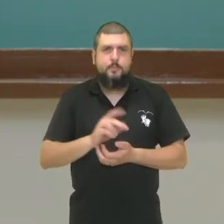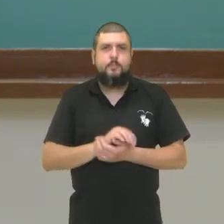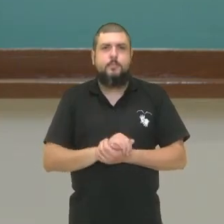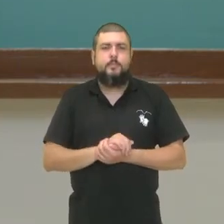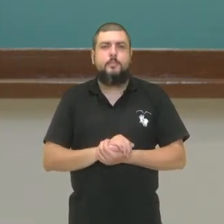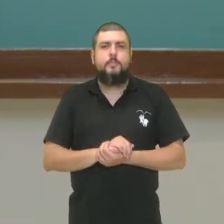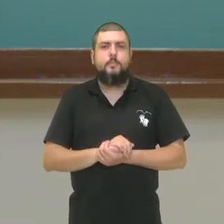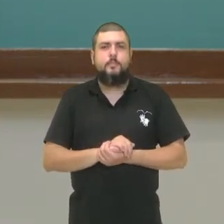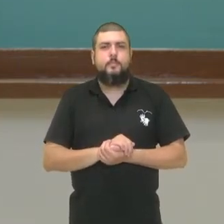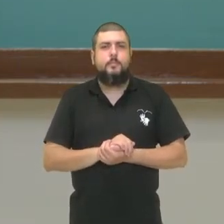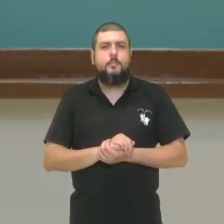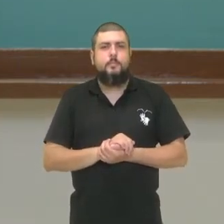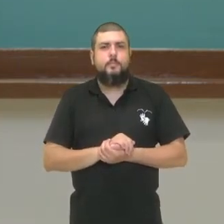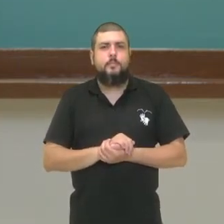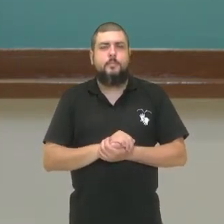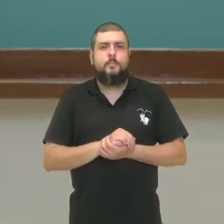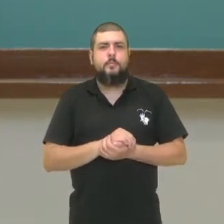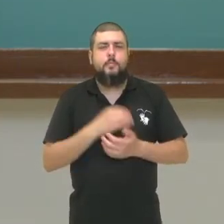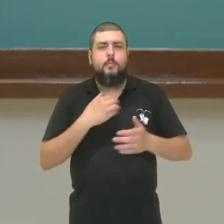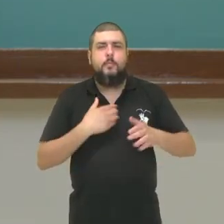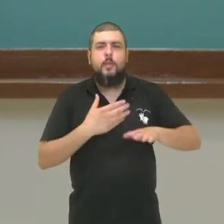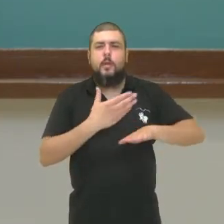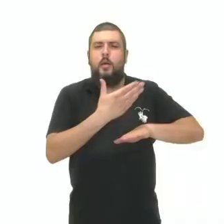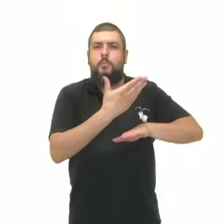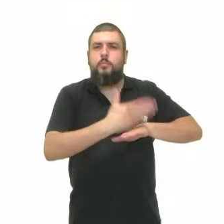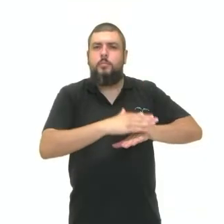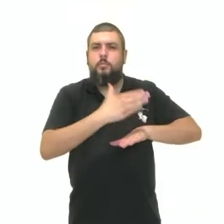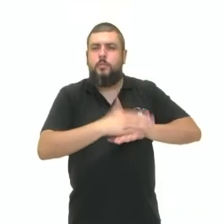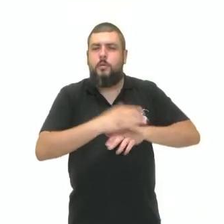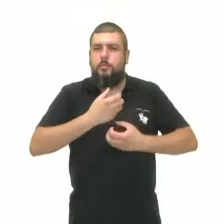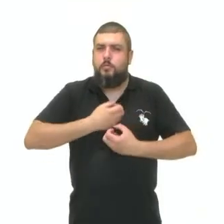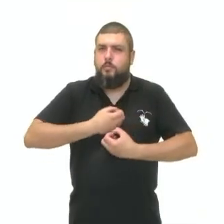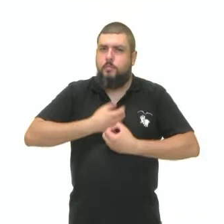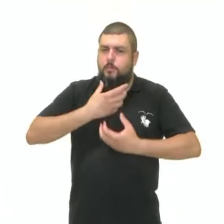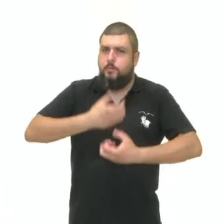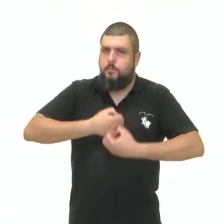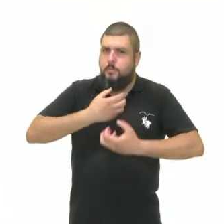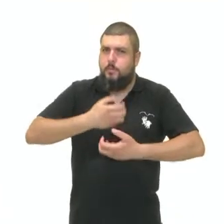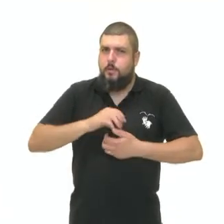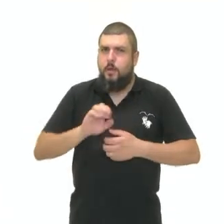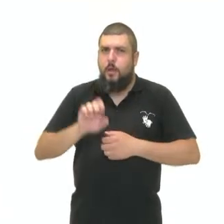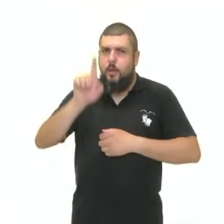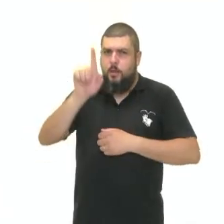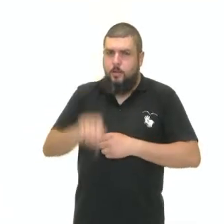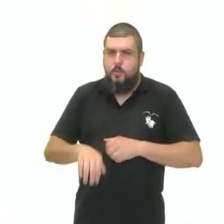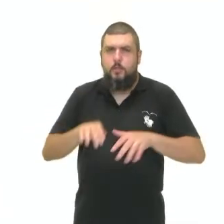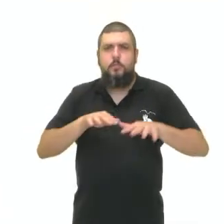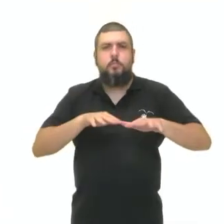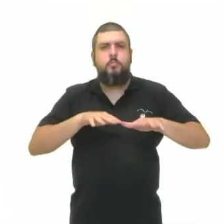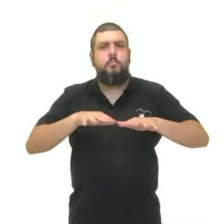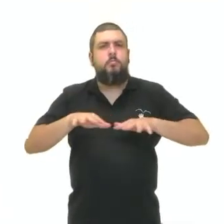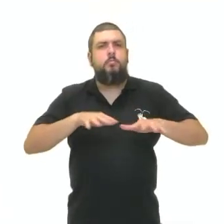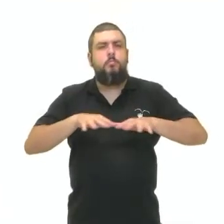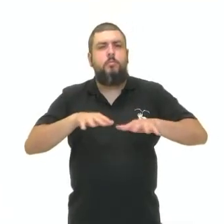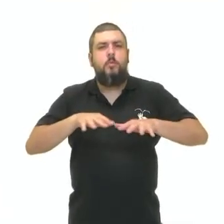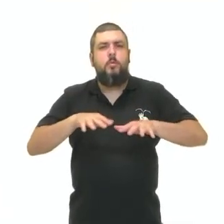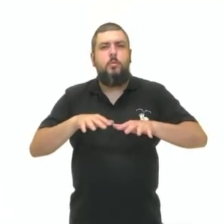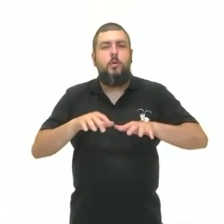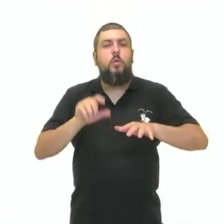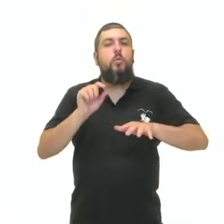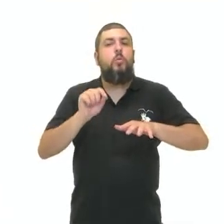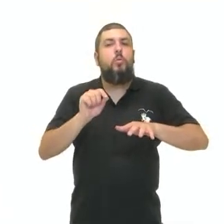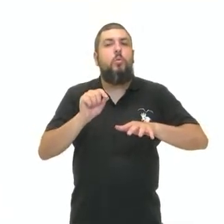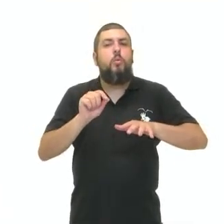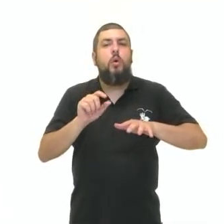As atividades expressivas, elas enfatizam o movimento para inspirar vivências e